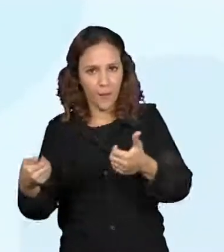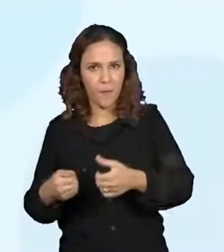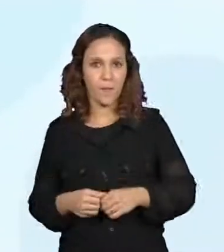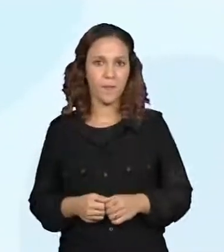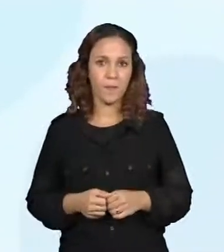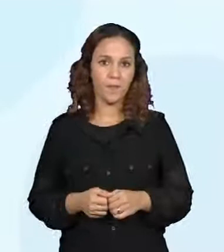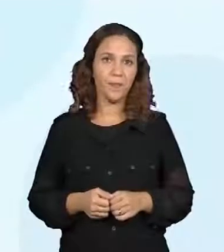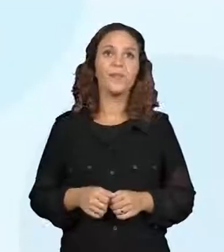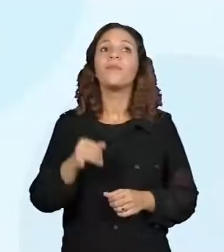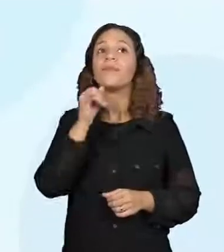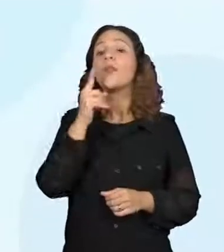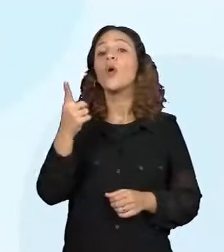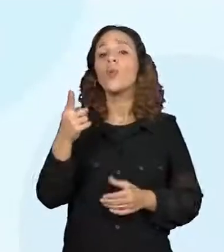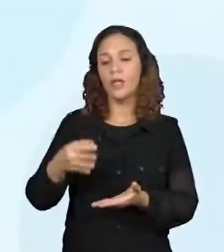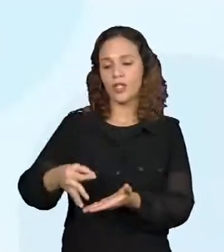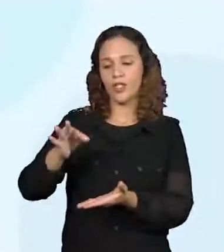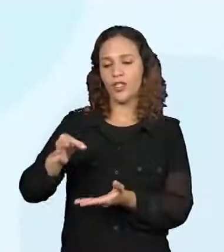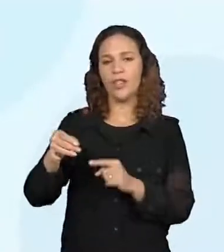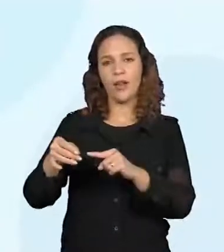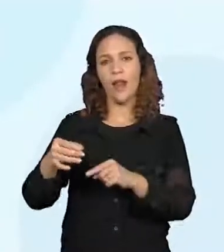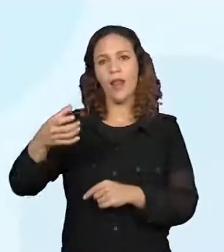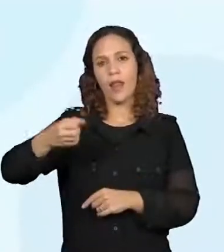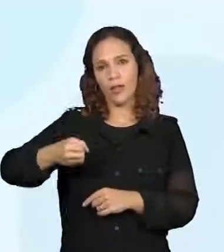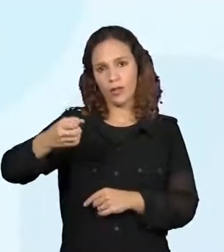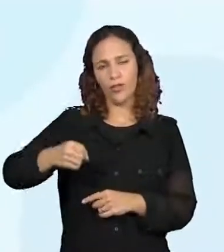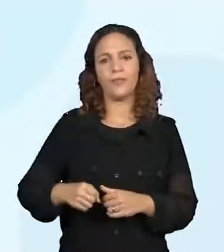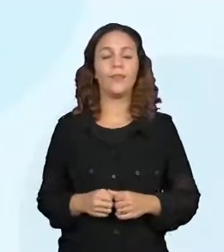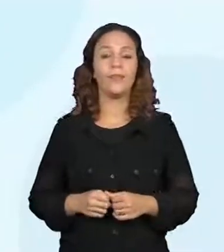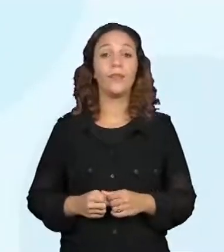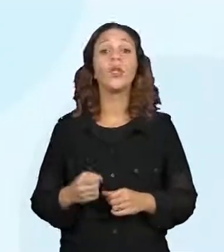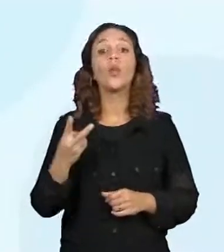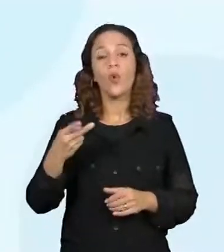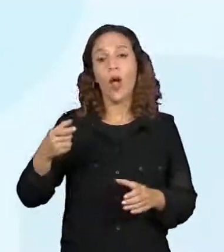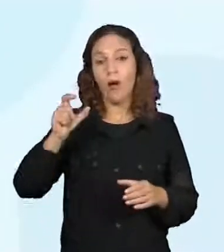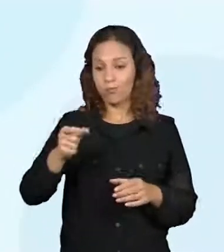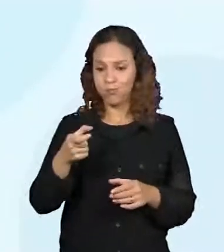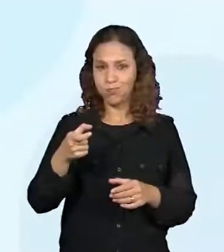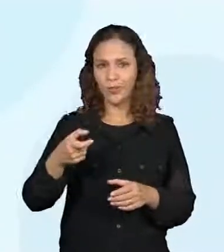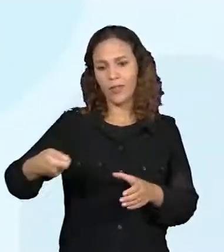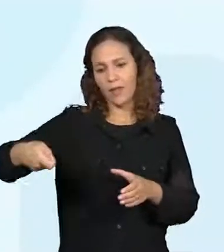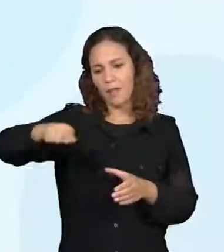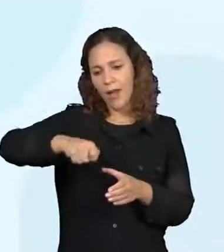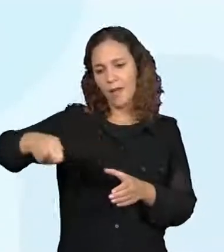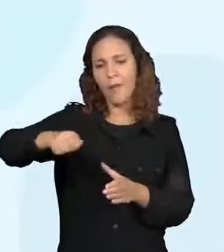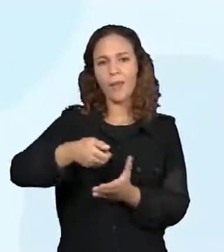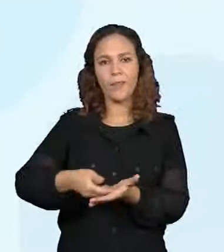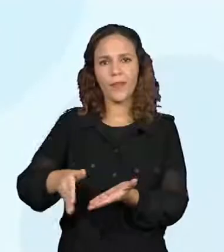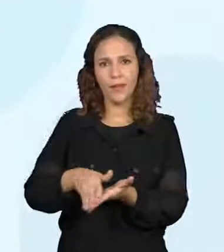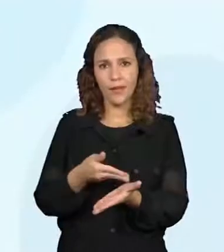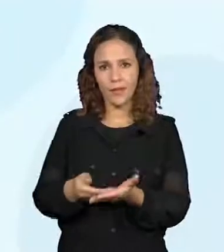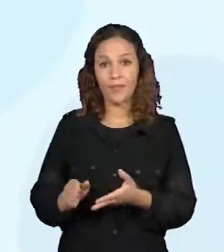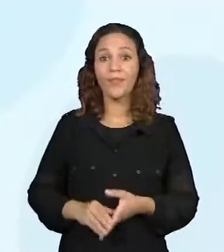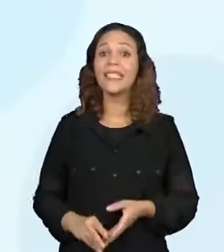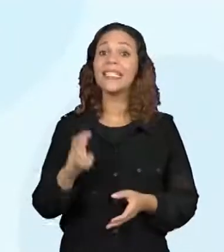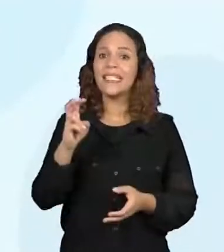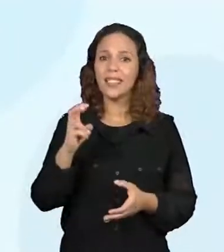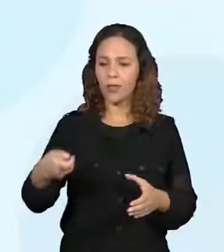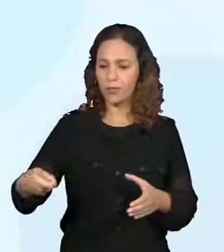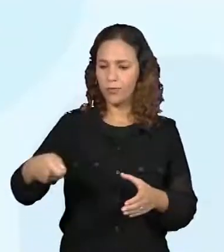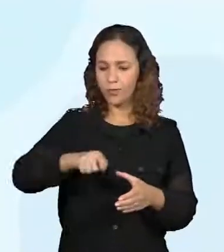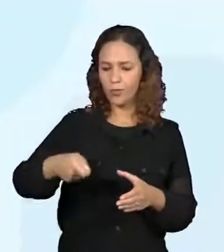no caso é 1 xícara de chá de leite, 2 colheres de sopa de manteiga, 5 colheres de sopa